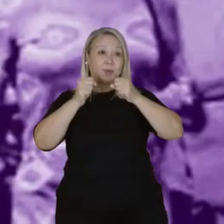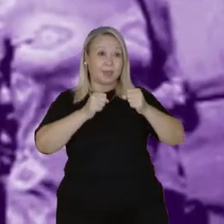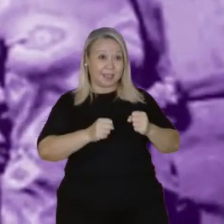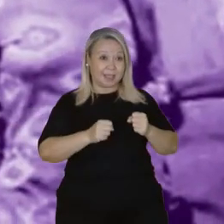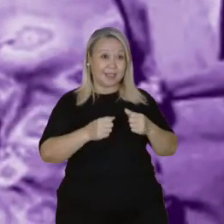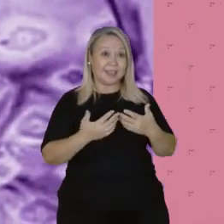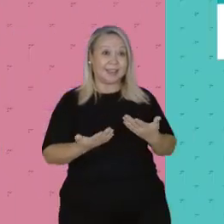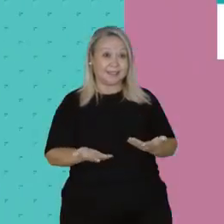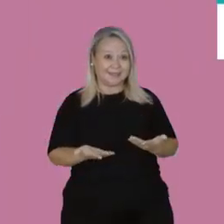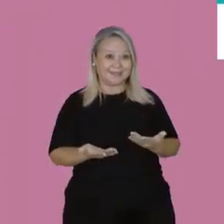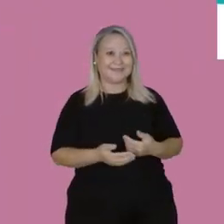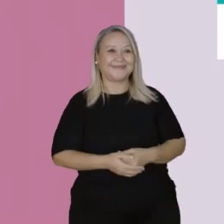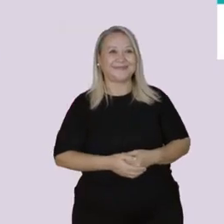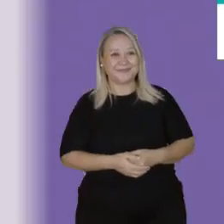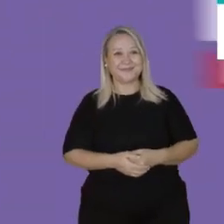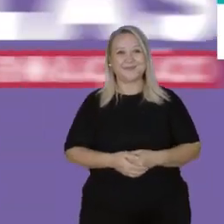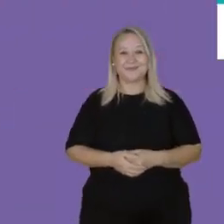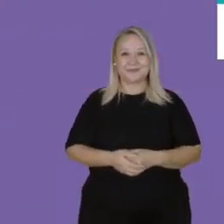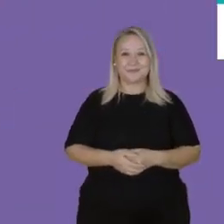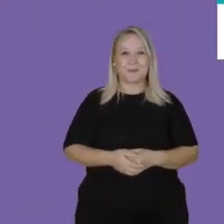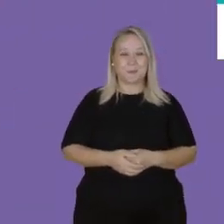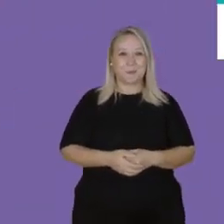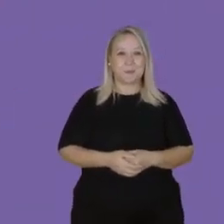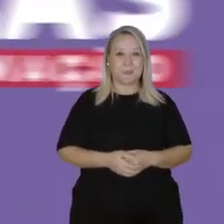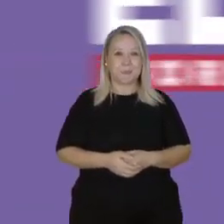de poder.